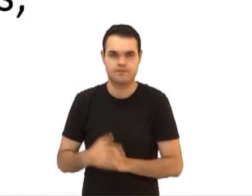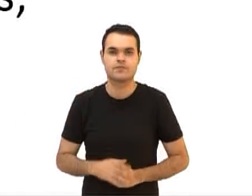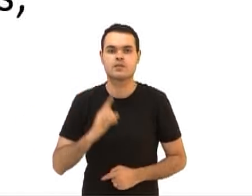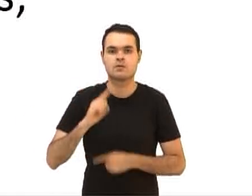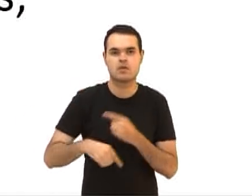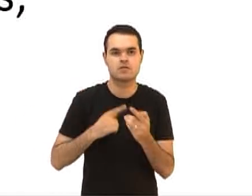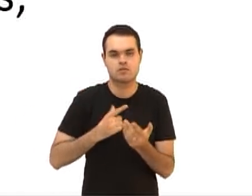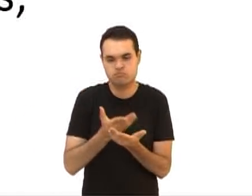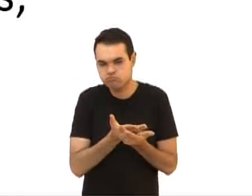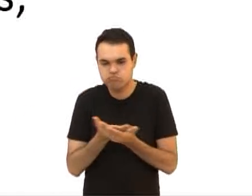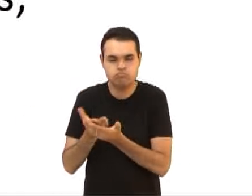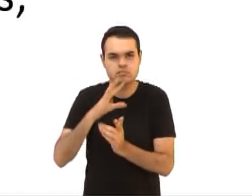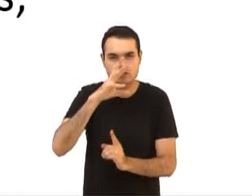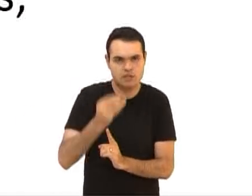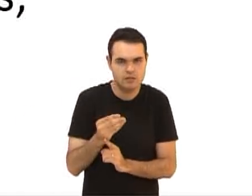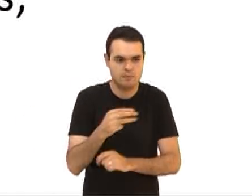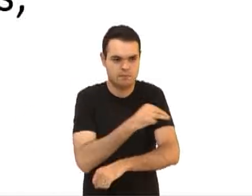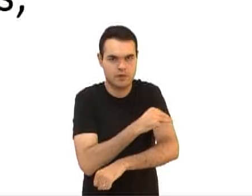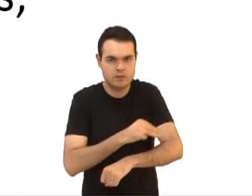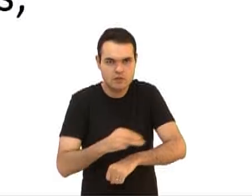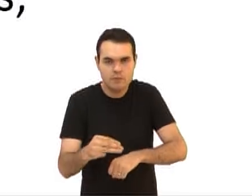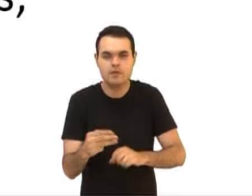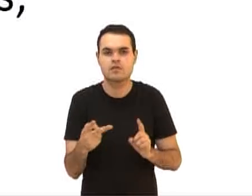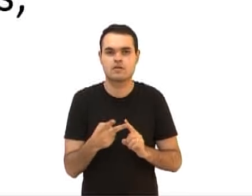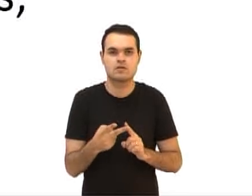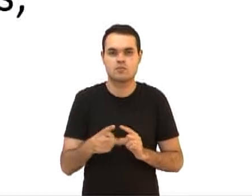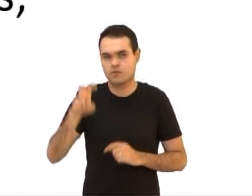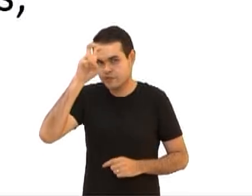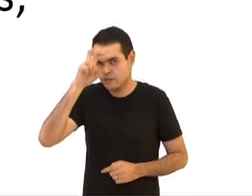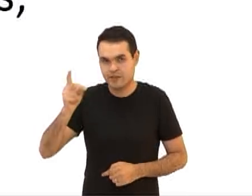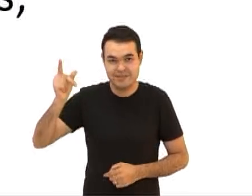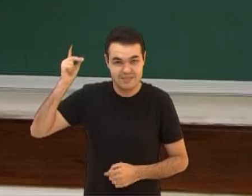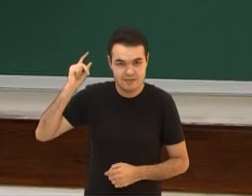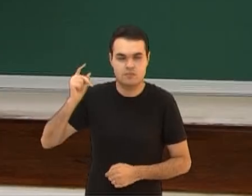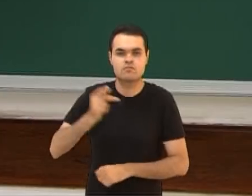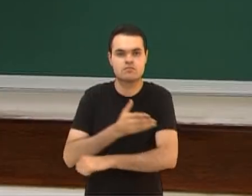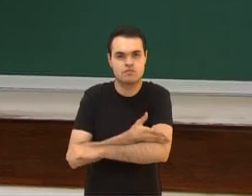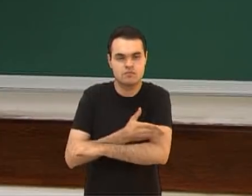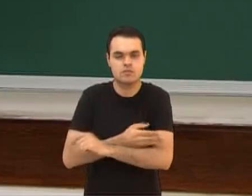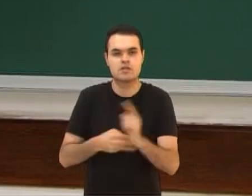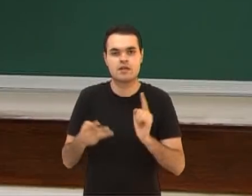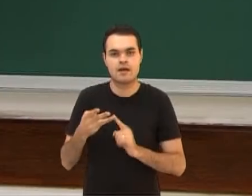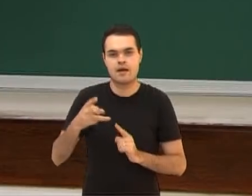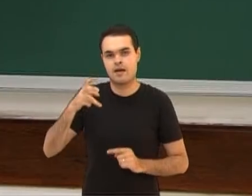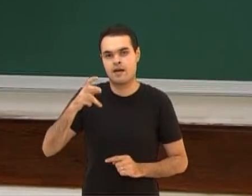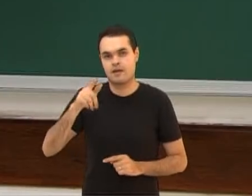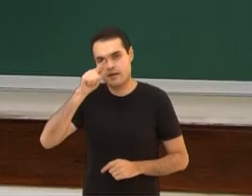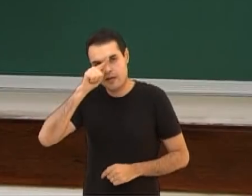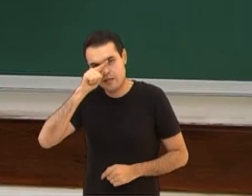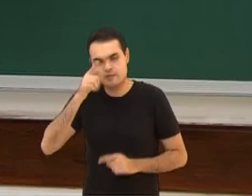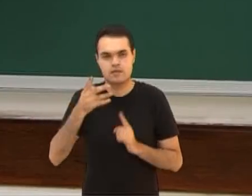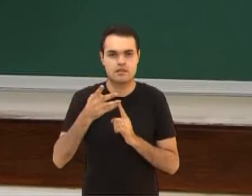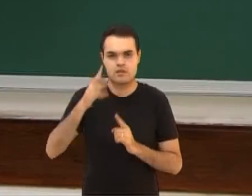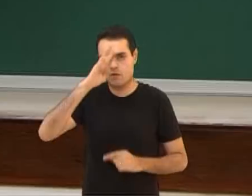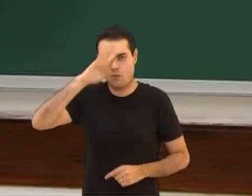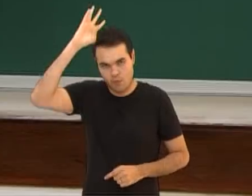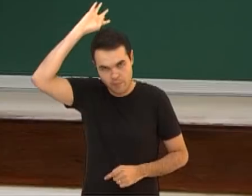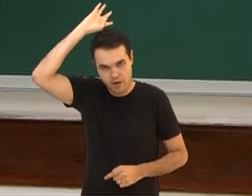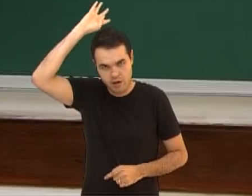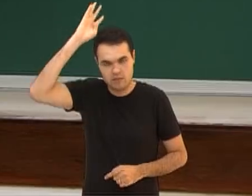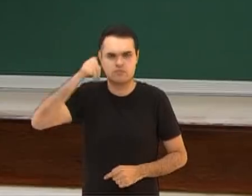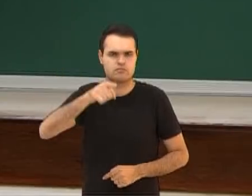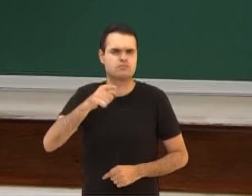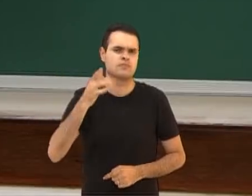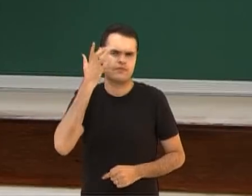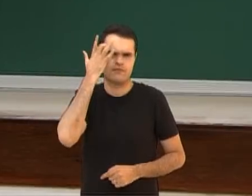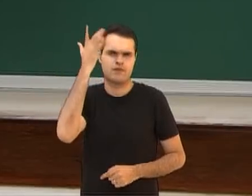arte as seguintes civilizações: a Mesopotâmica, o Egito Antigo, a Grécia e a Roma. Facinho, né? Bastante coisa. Lembrou?